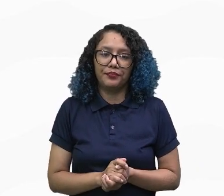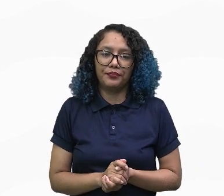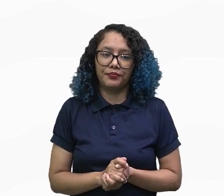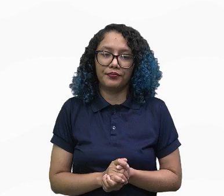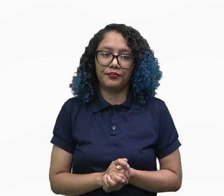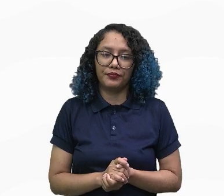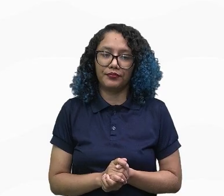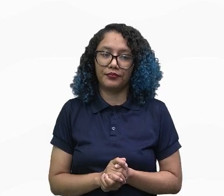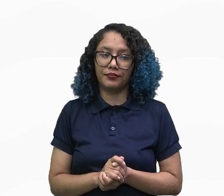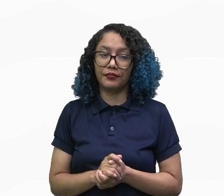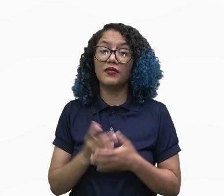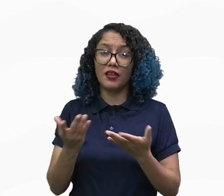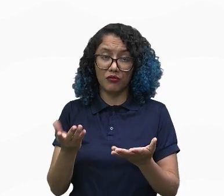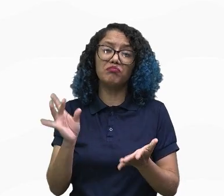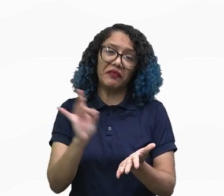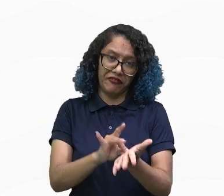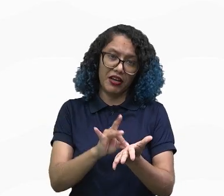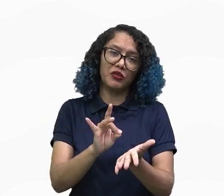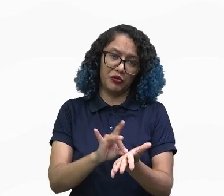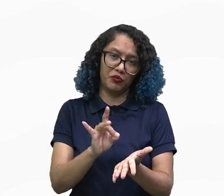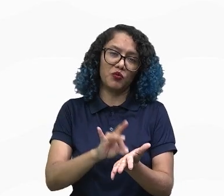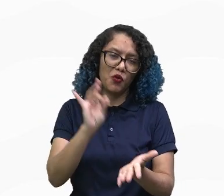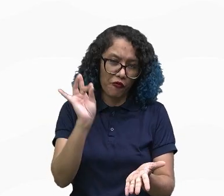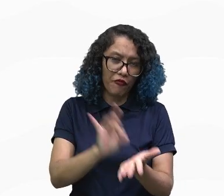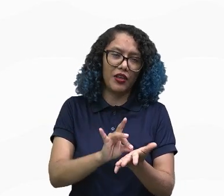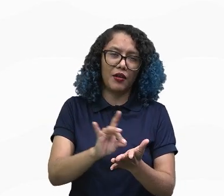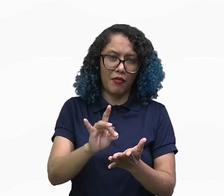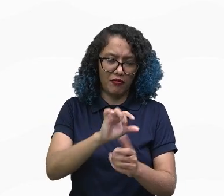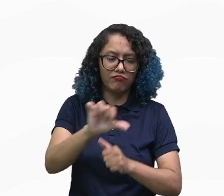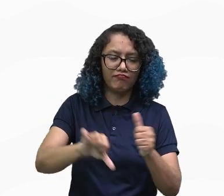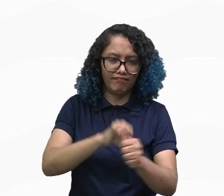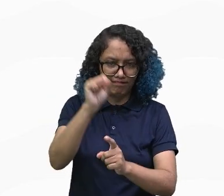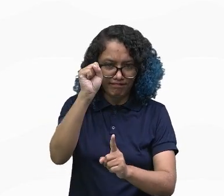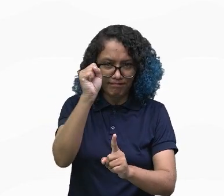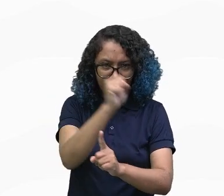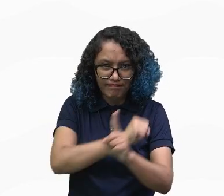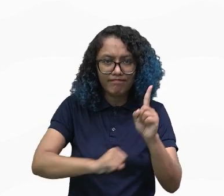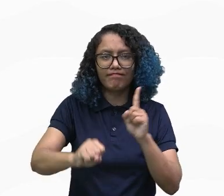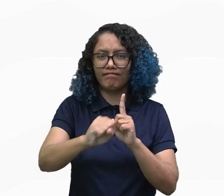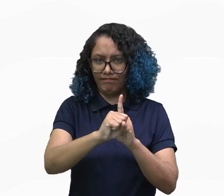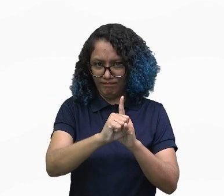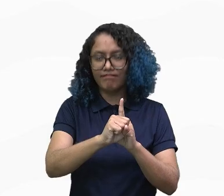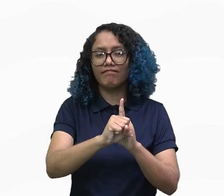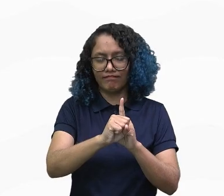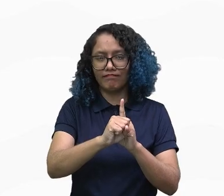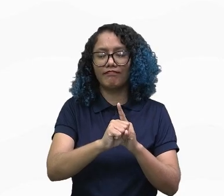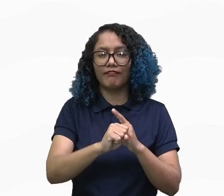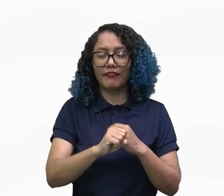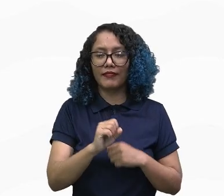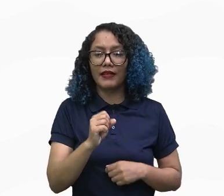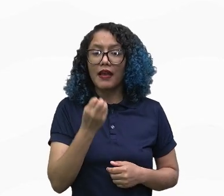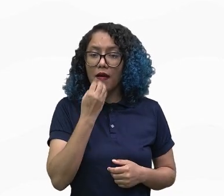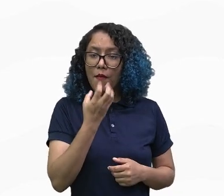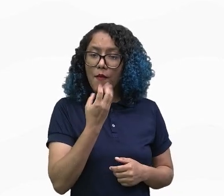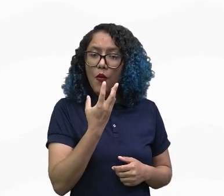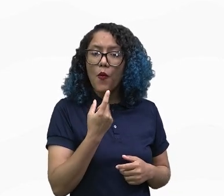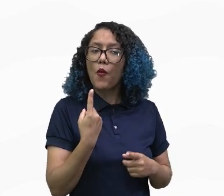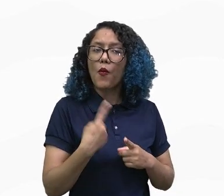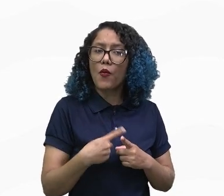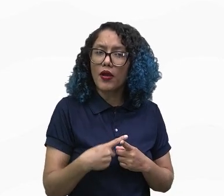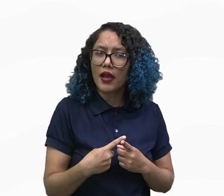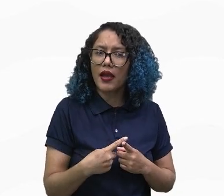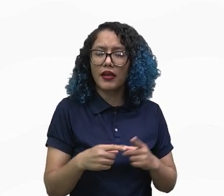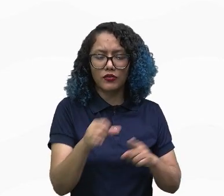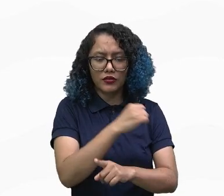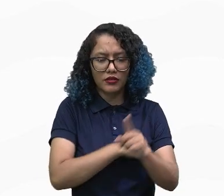a sociedade ela acaba mudando, né? Isso é bom, né? Porque as identidades elas vão se modificando,